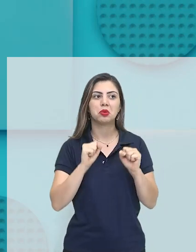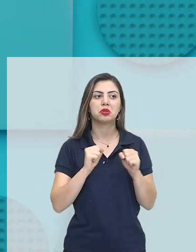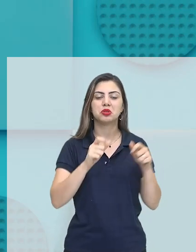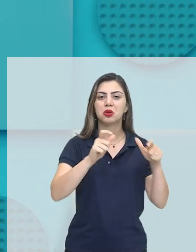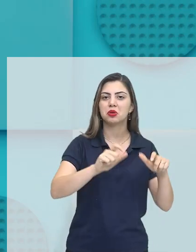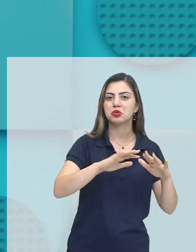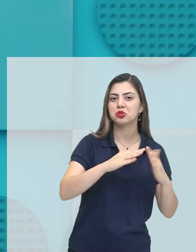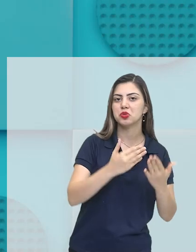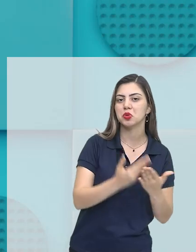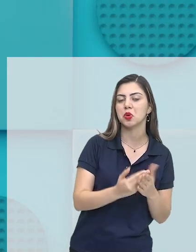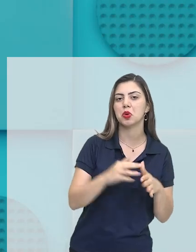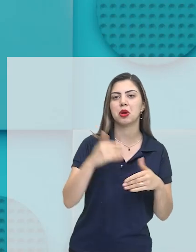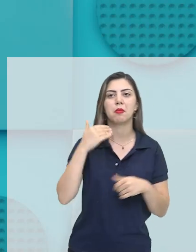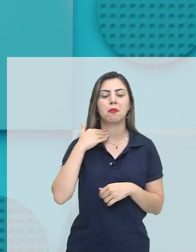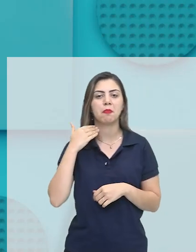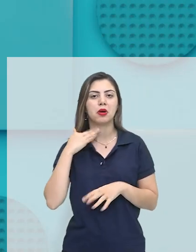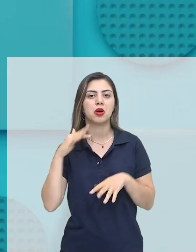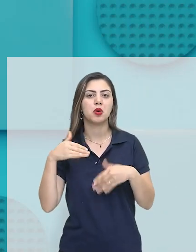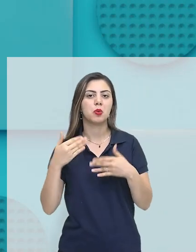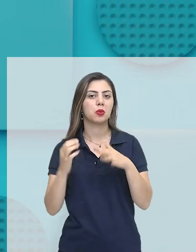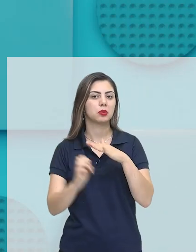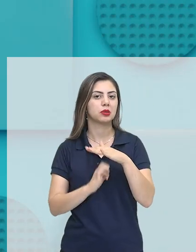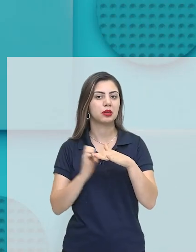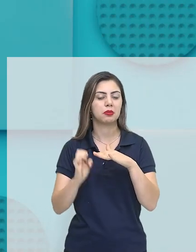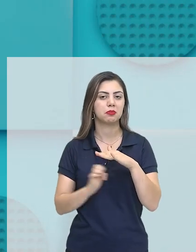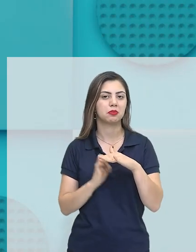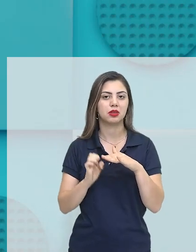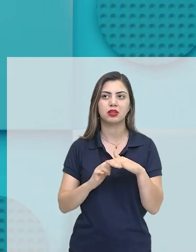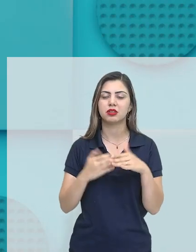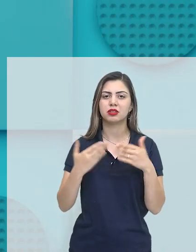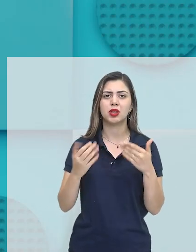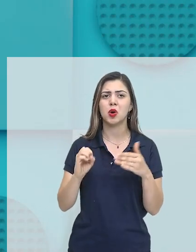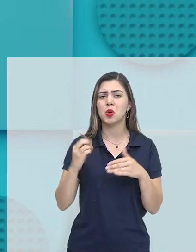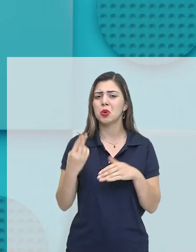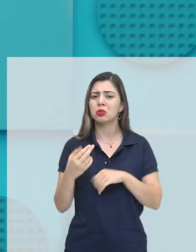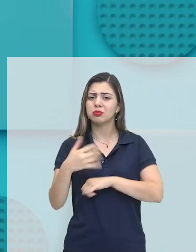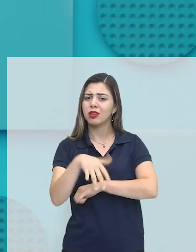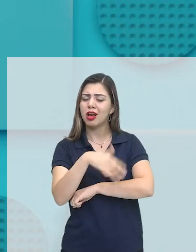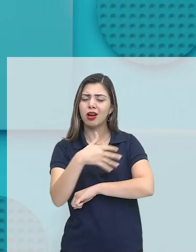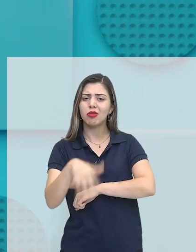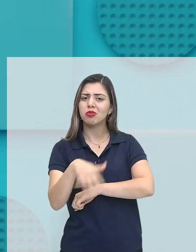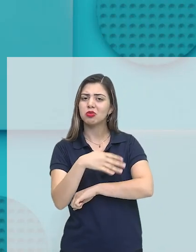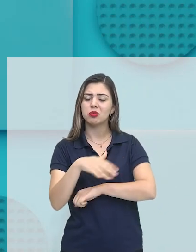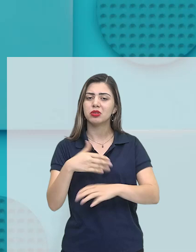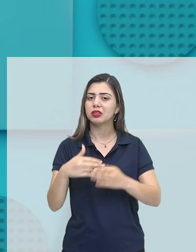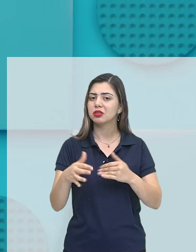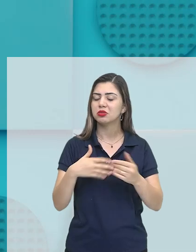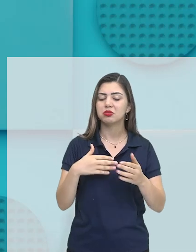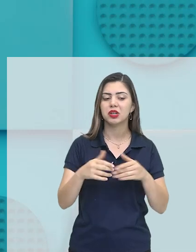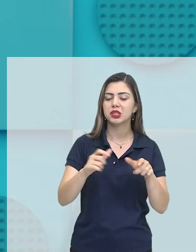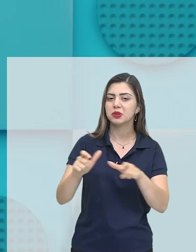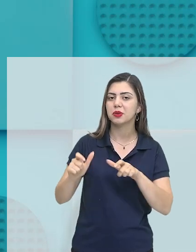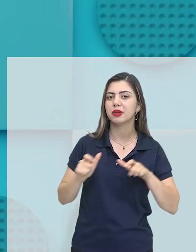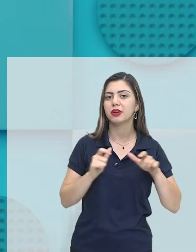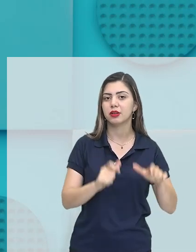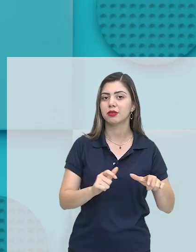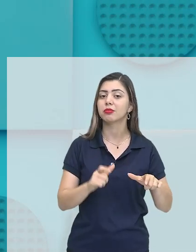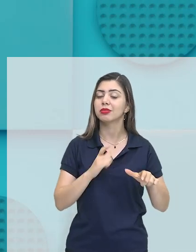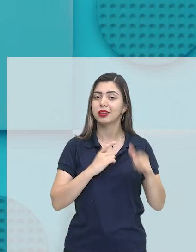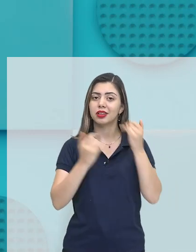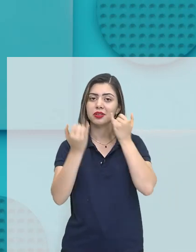em um banco, seja em uma empresa, seja na rua mesmo onde você transita.